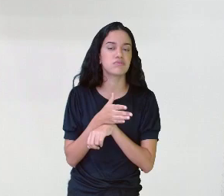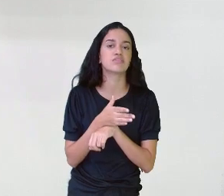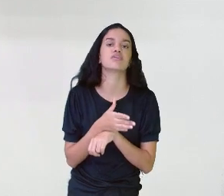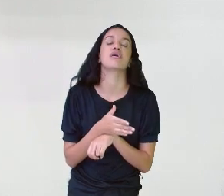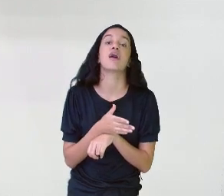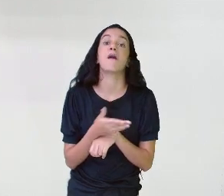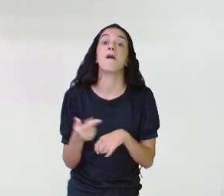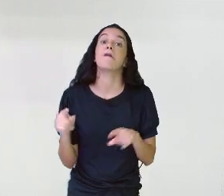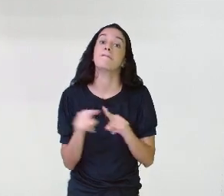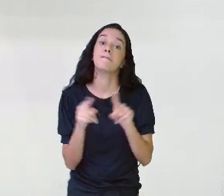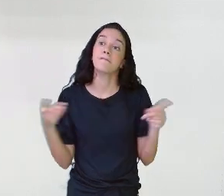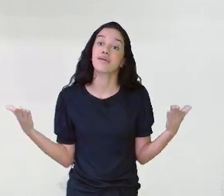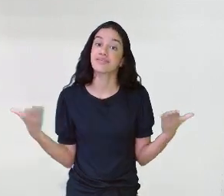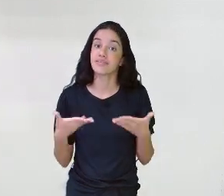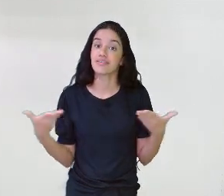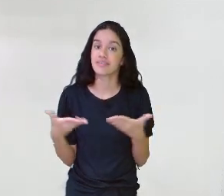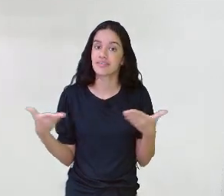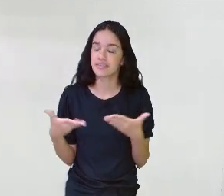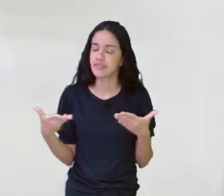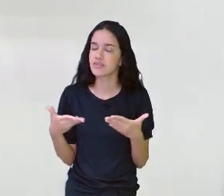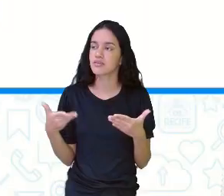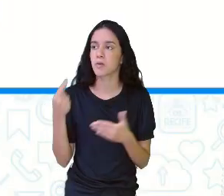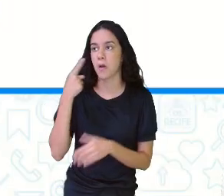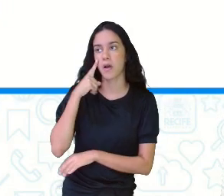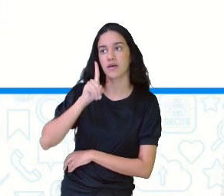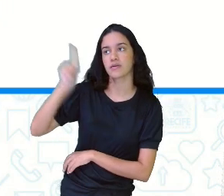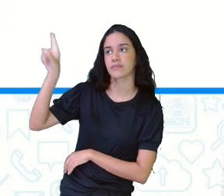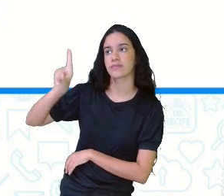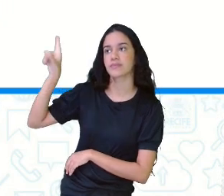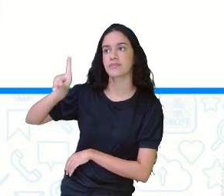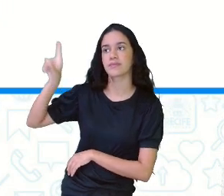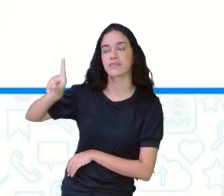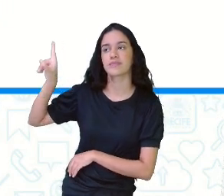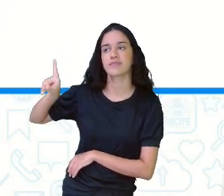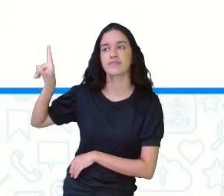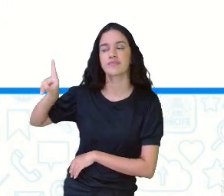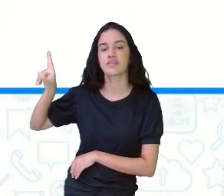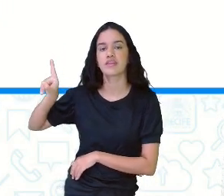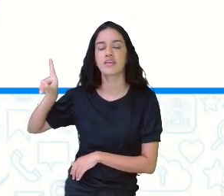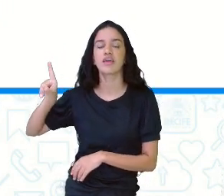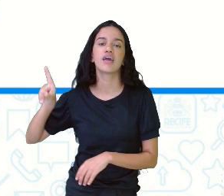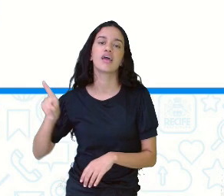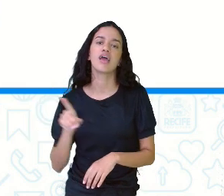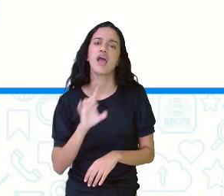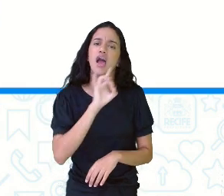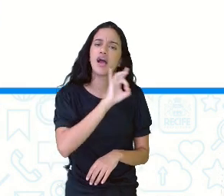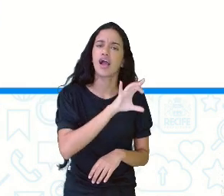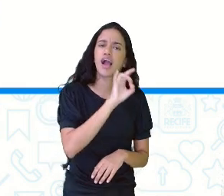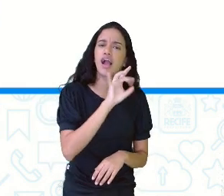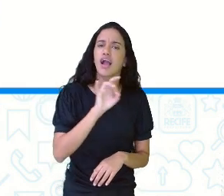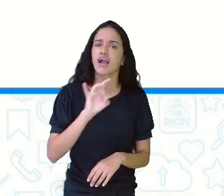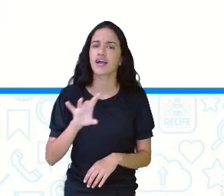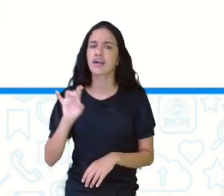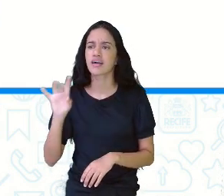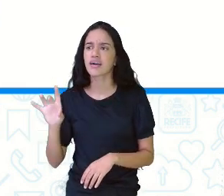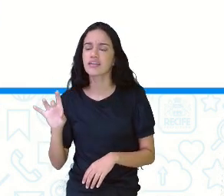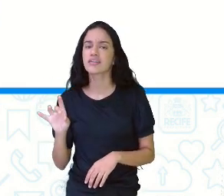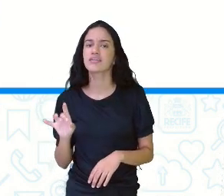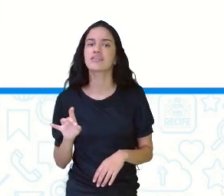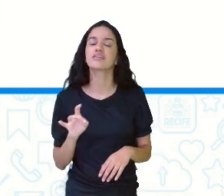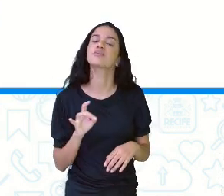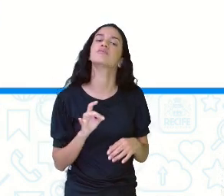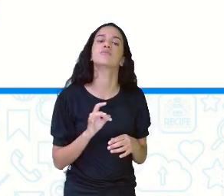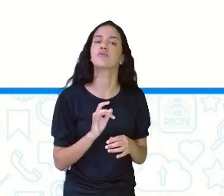a atual que a gente tem são essas 5, onde eu separei cada uma dessas regiões com